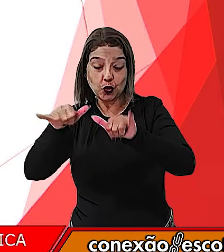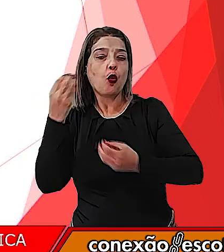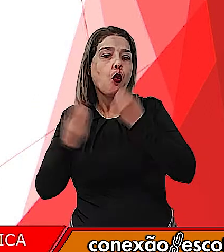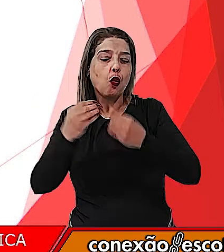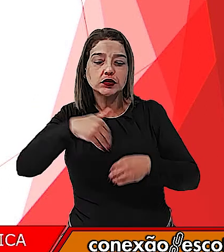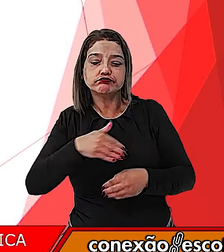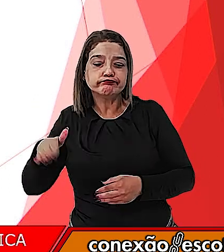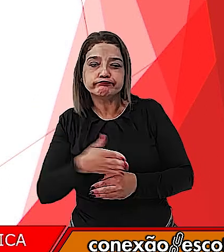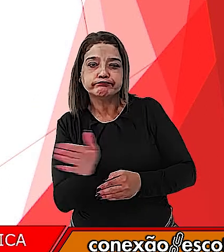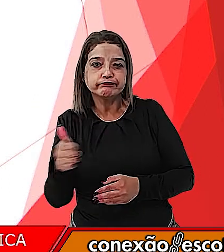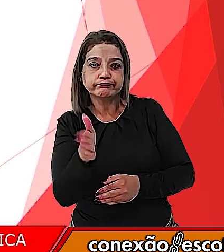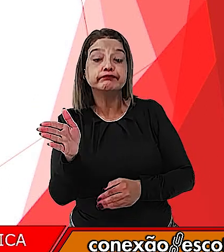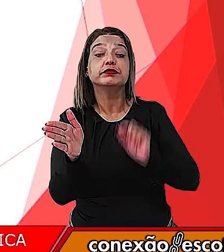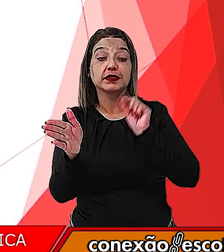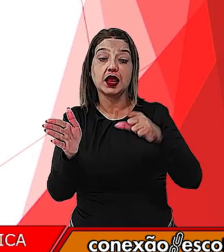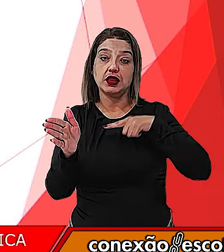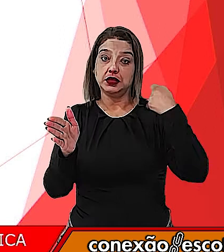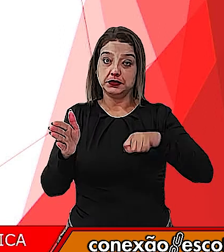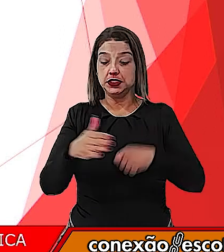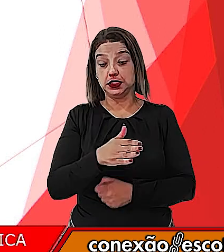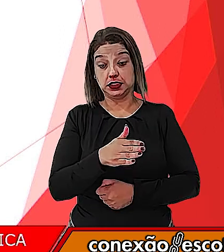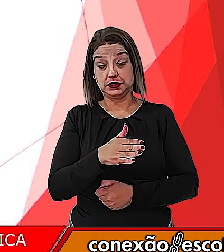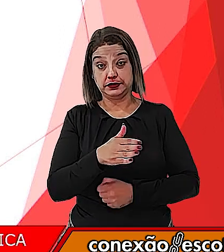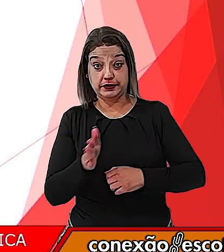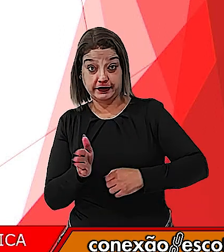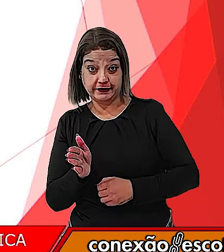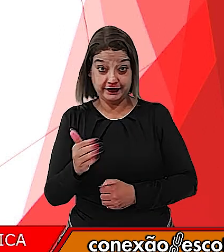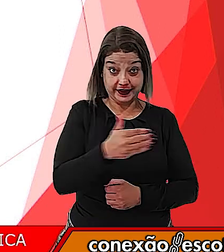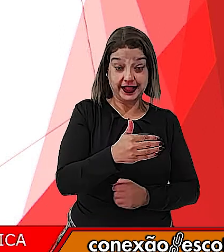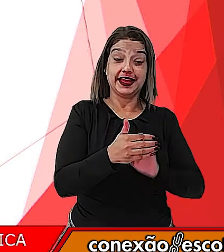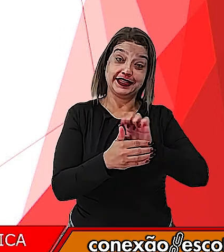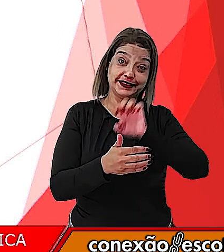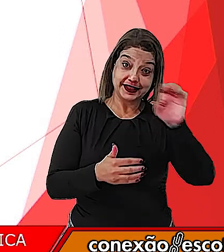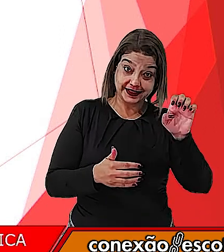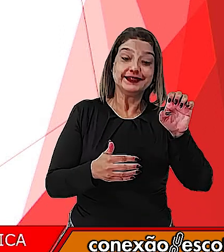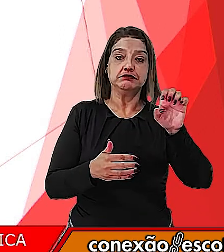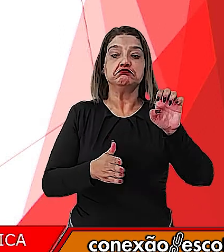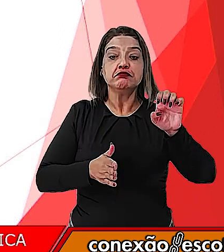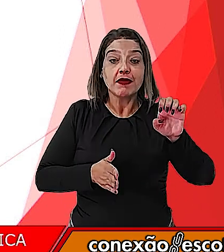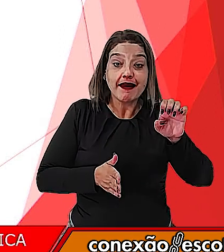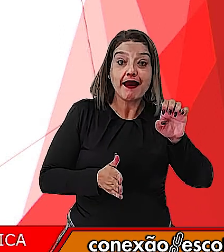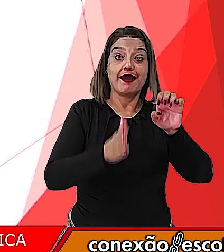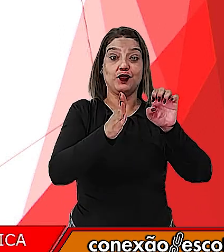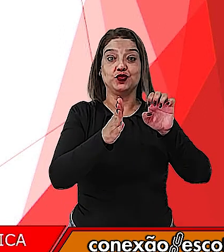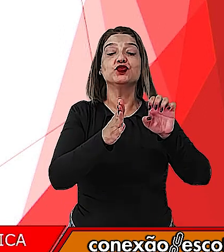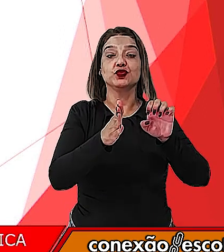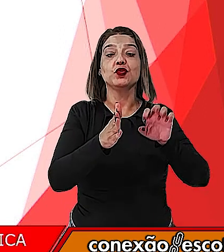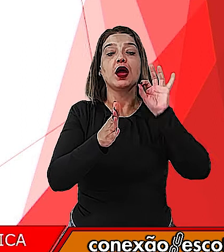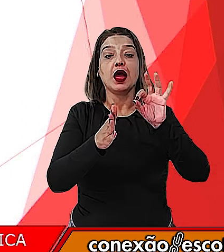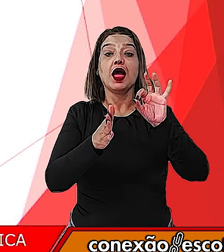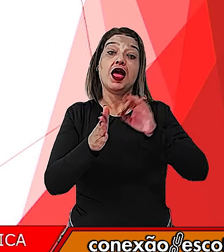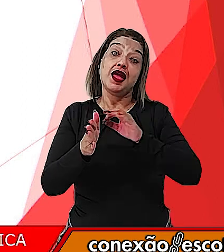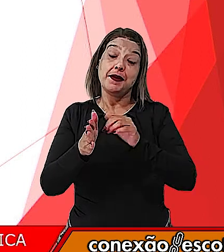eu vou virar à esquerda, vou reto, na primeira rua vou